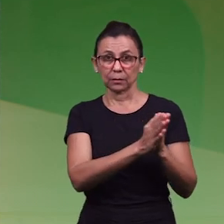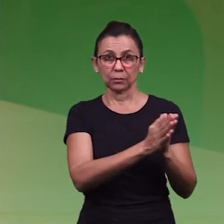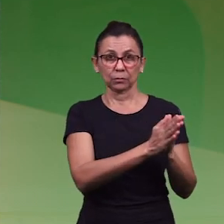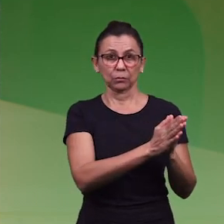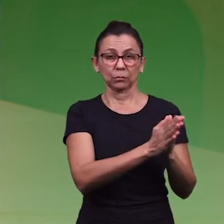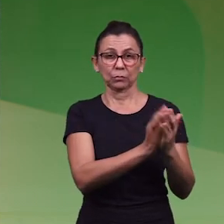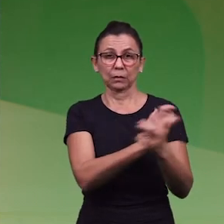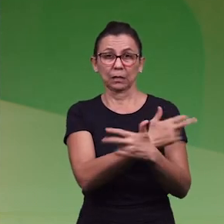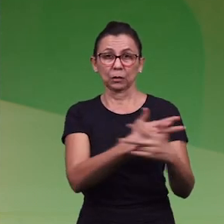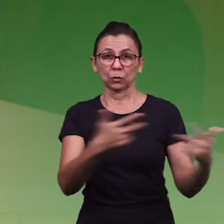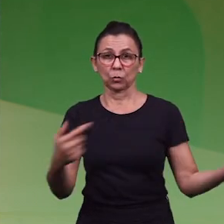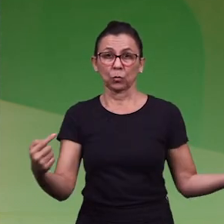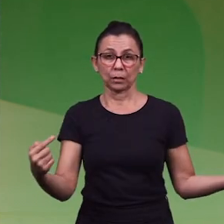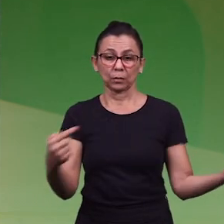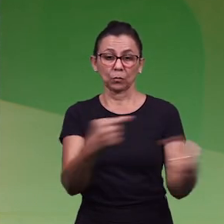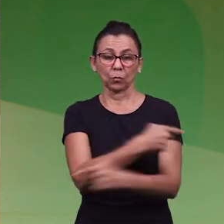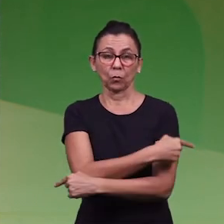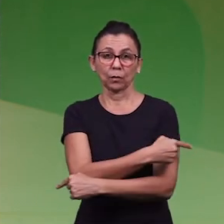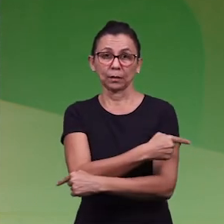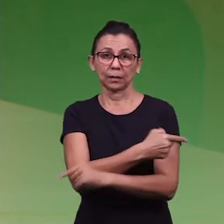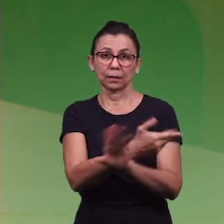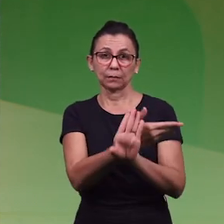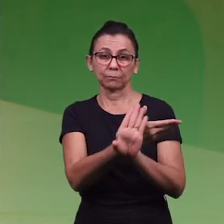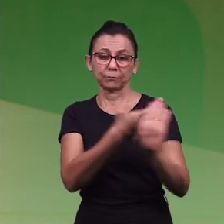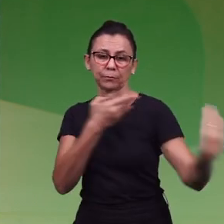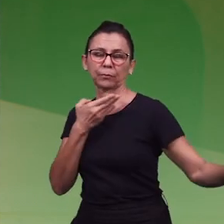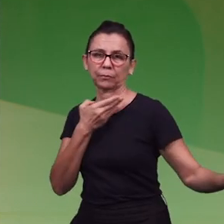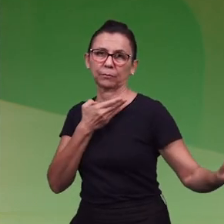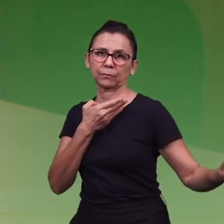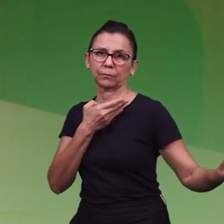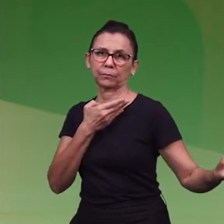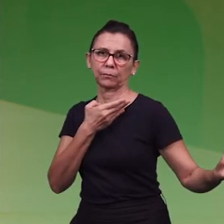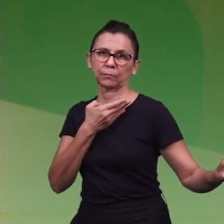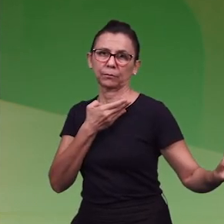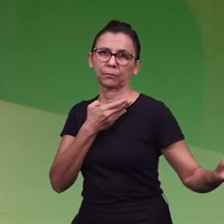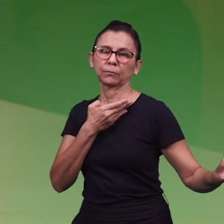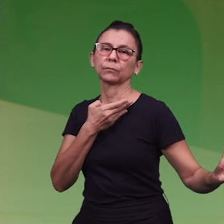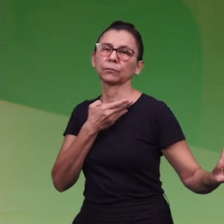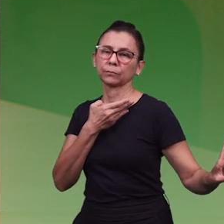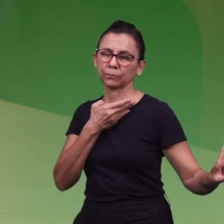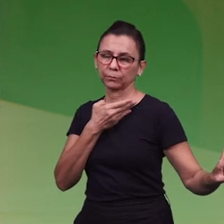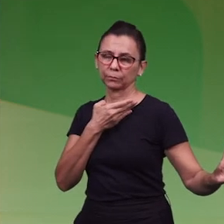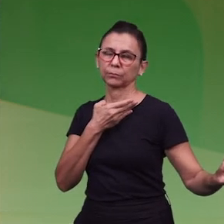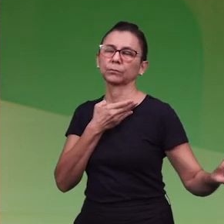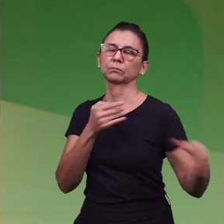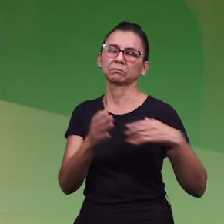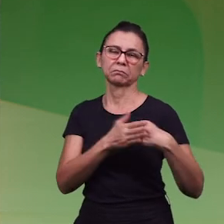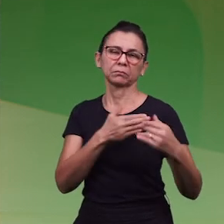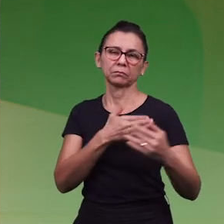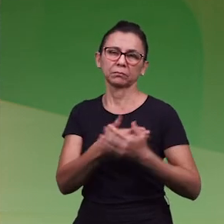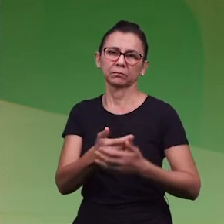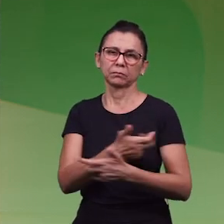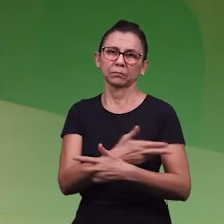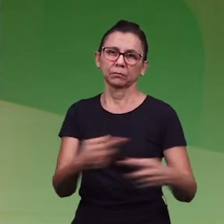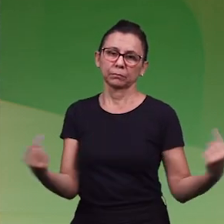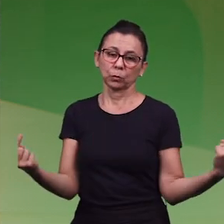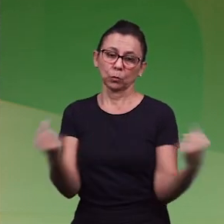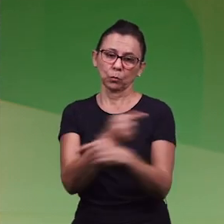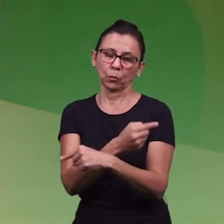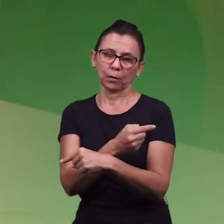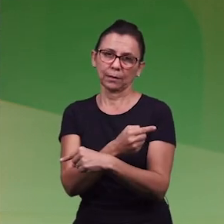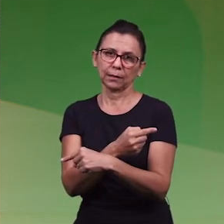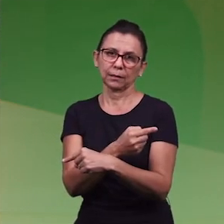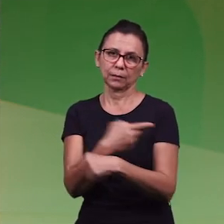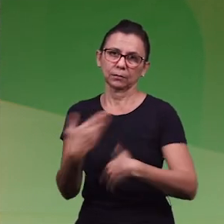se afastam. Então você está de posse de uma arma para deter, né, uma oposição qualquer que se levanta, né,